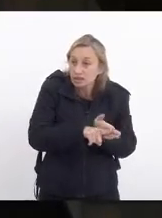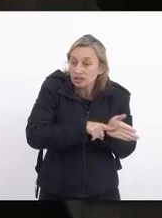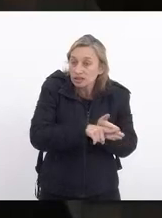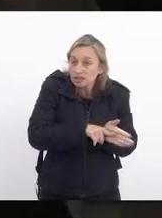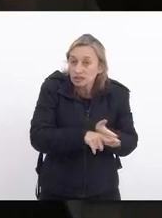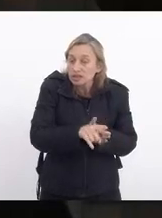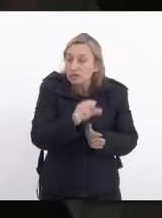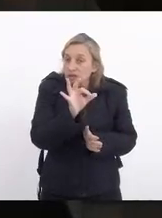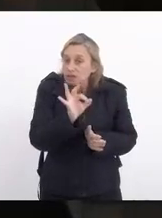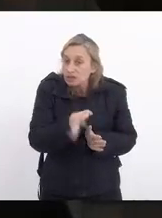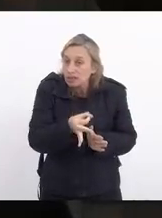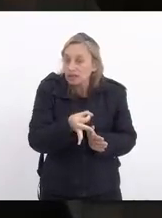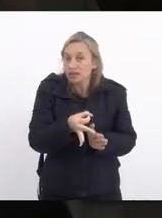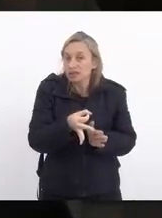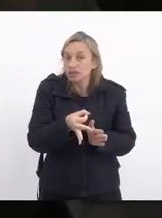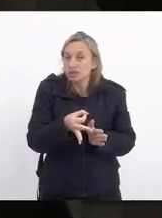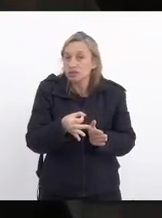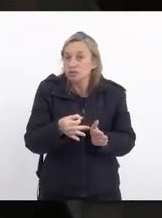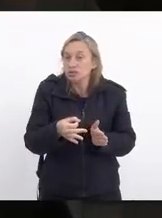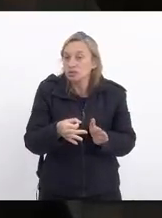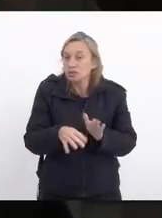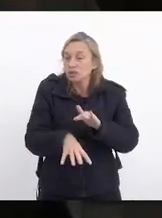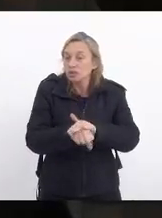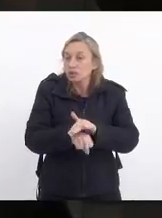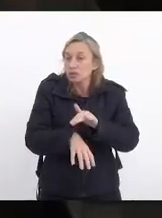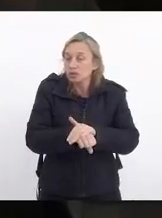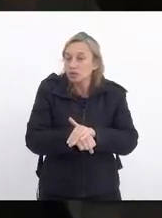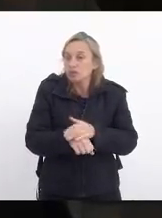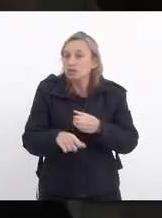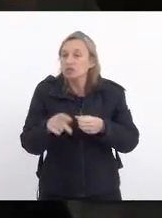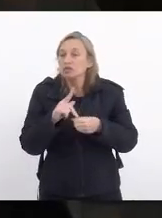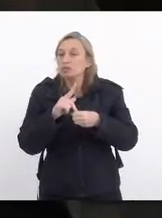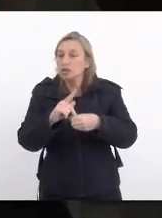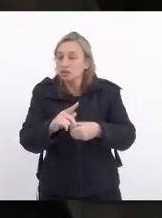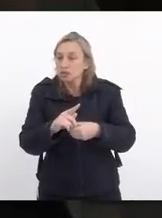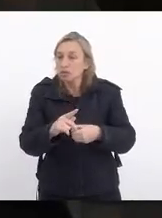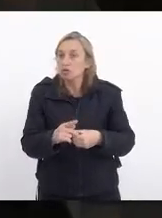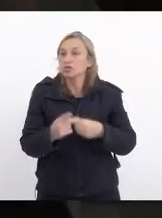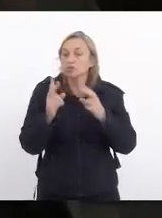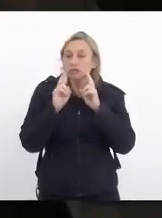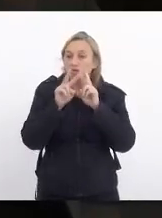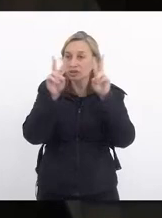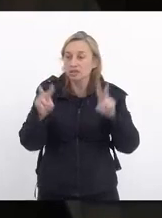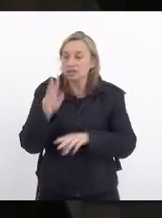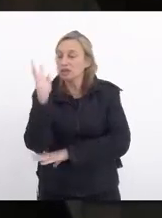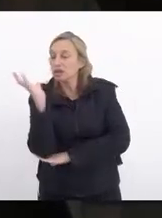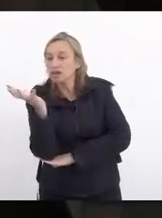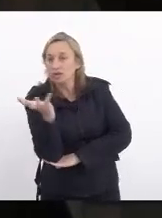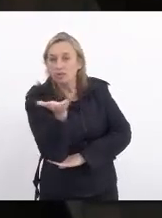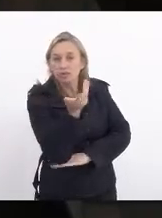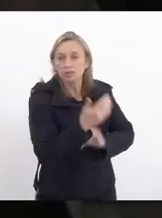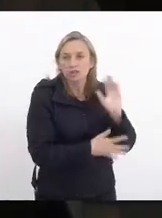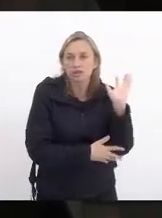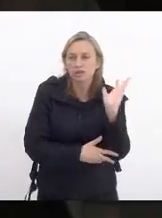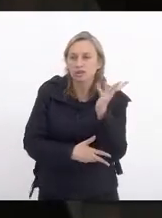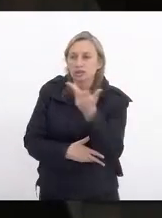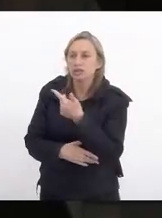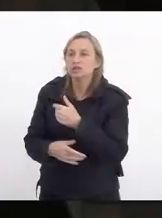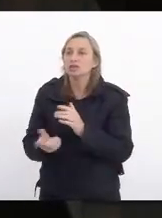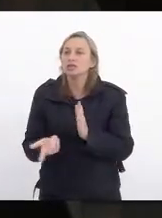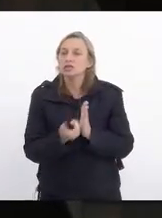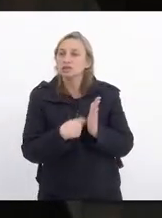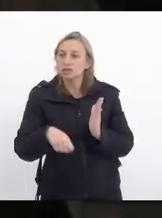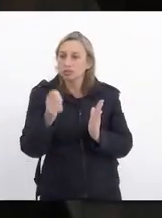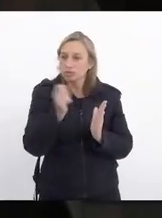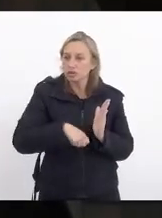efetiva sobre a exploração de hotpa sobre o ativista ambiental tributário